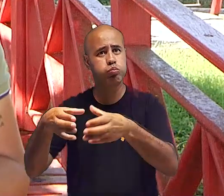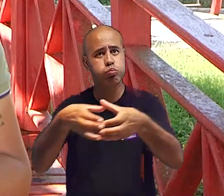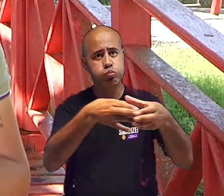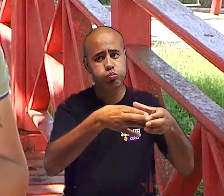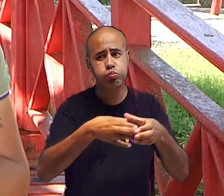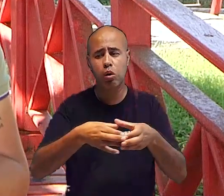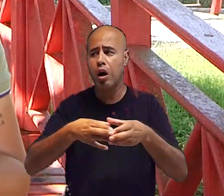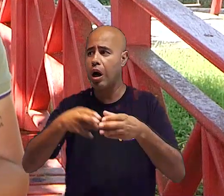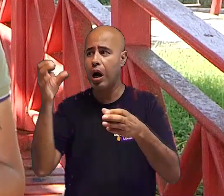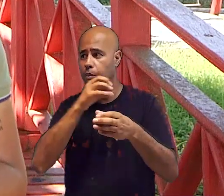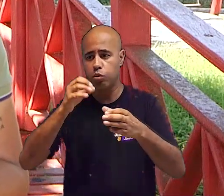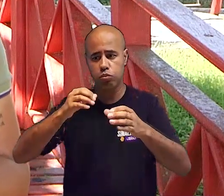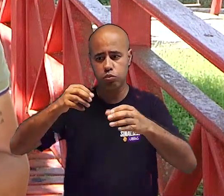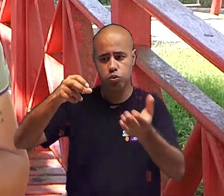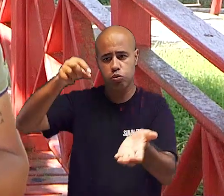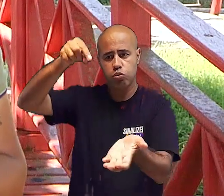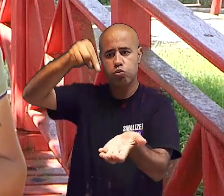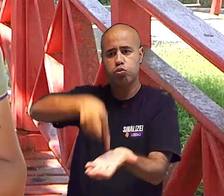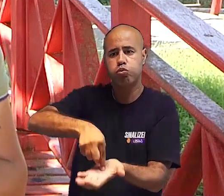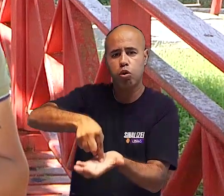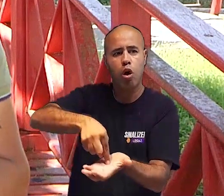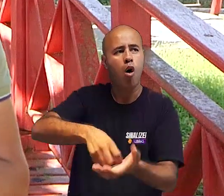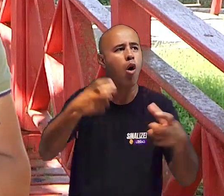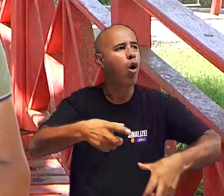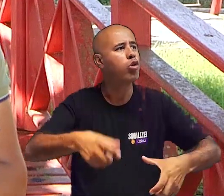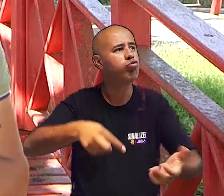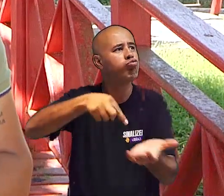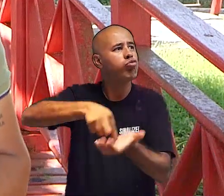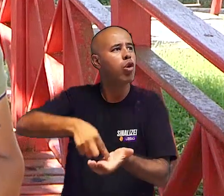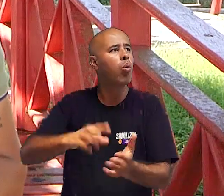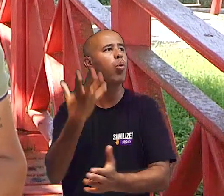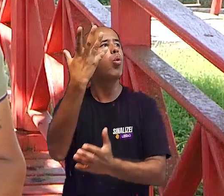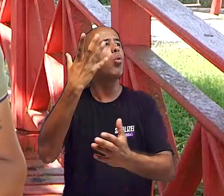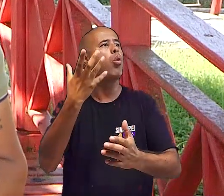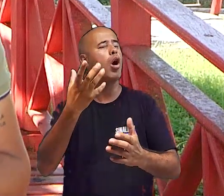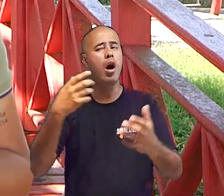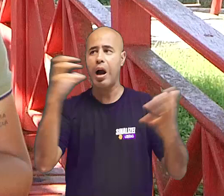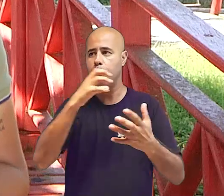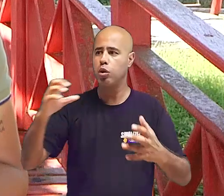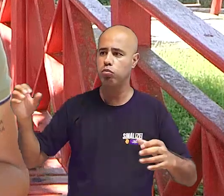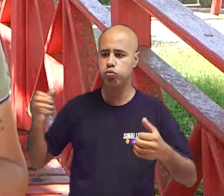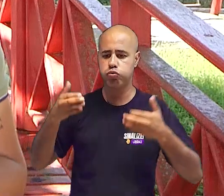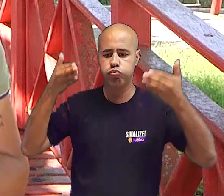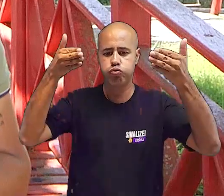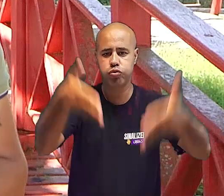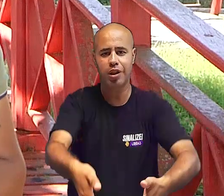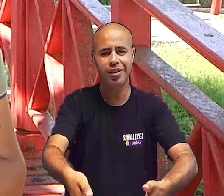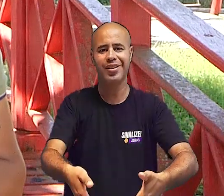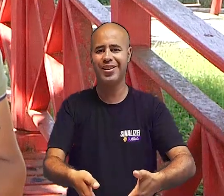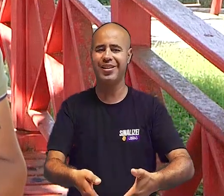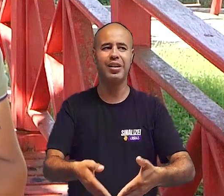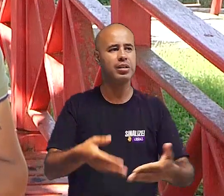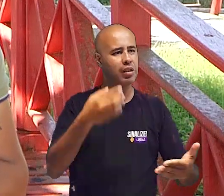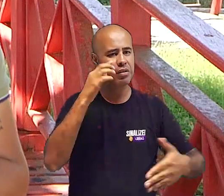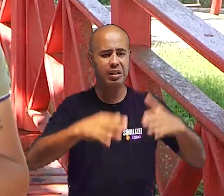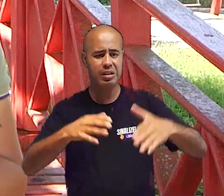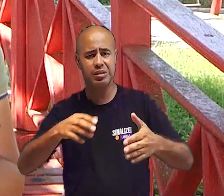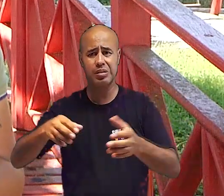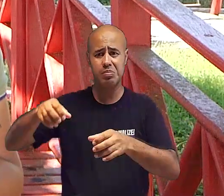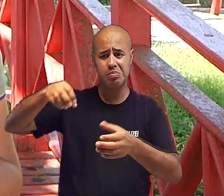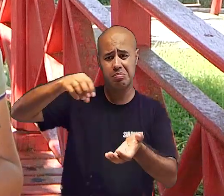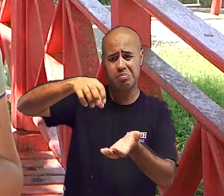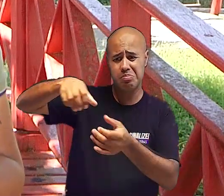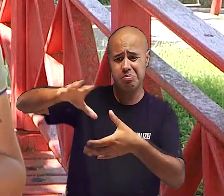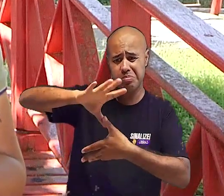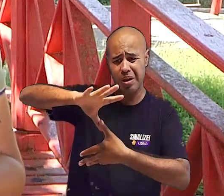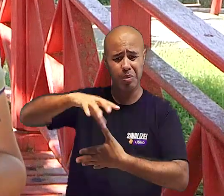comunidade enviasse rapidamente a localização precisa da ocorrência que porventura ocorresse na região não